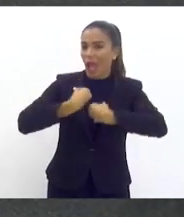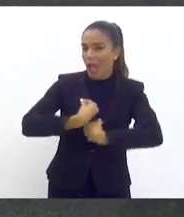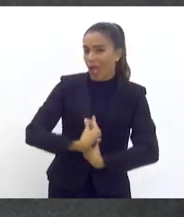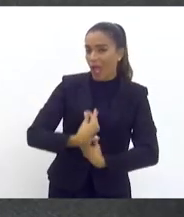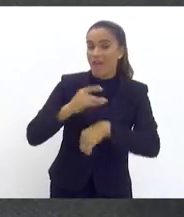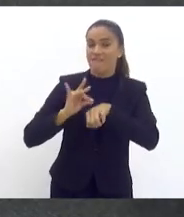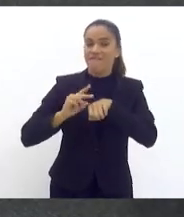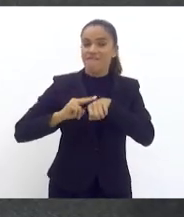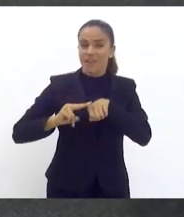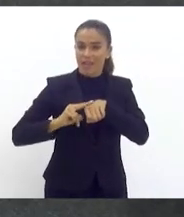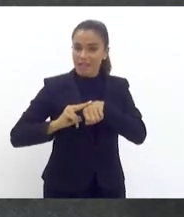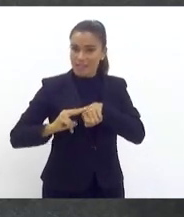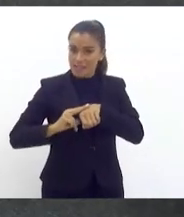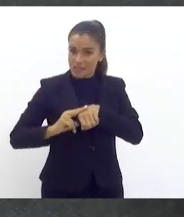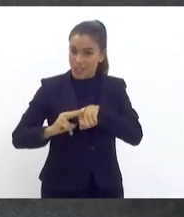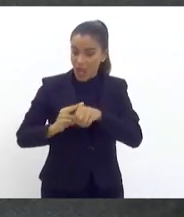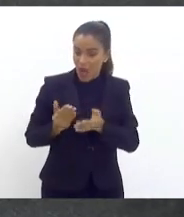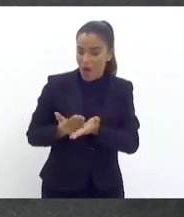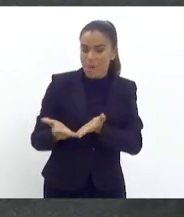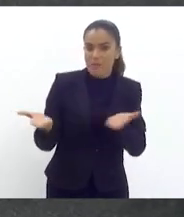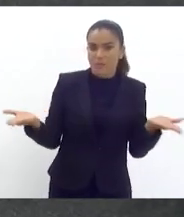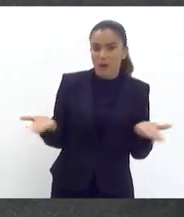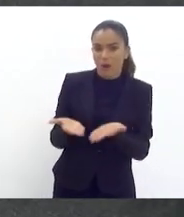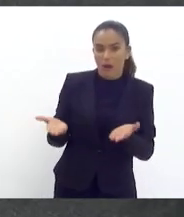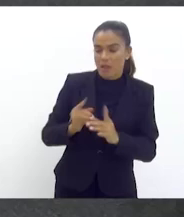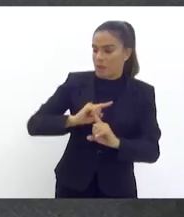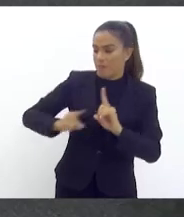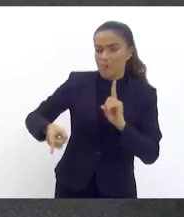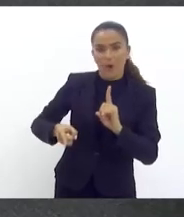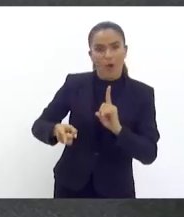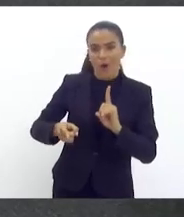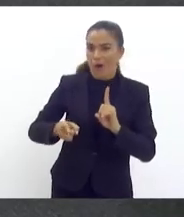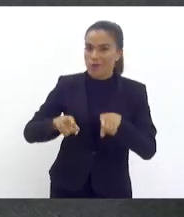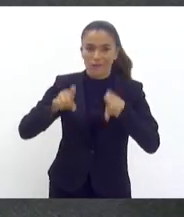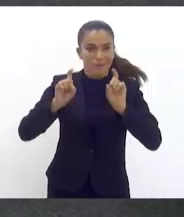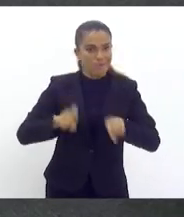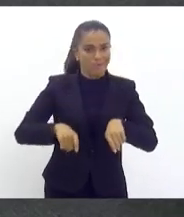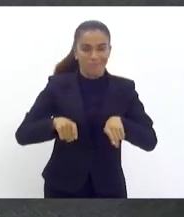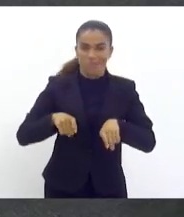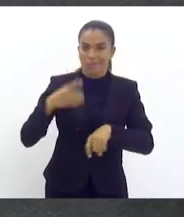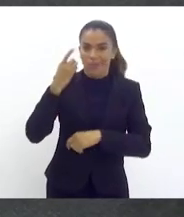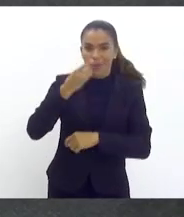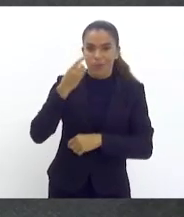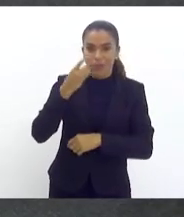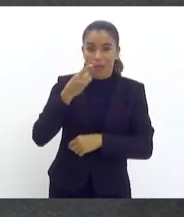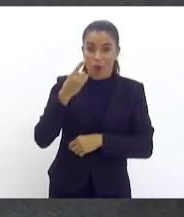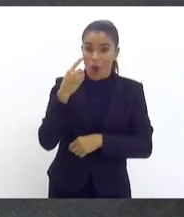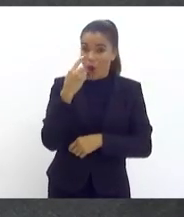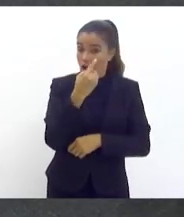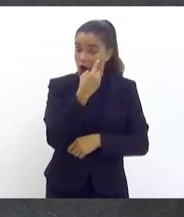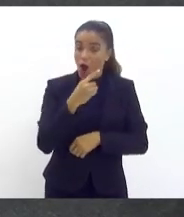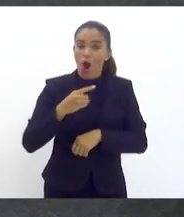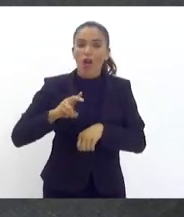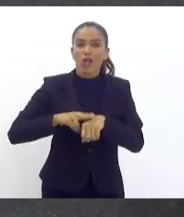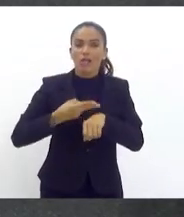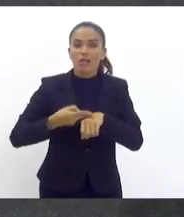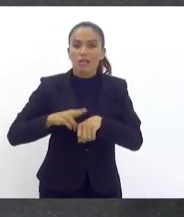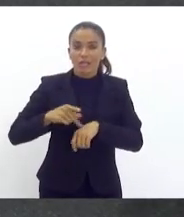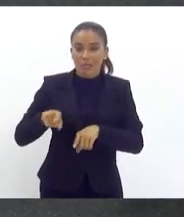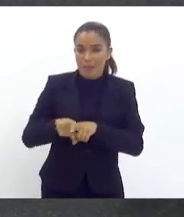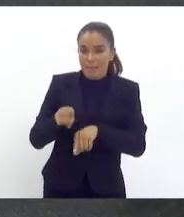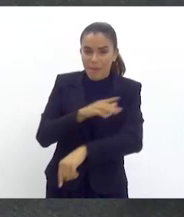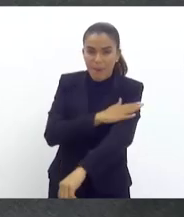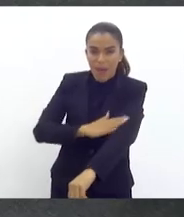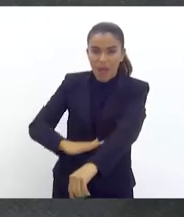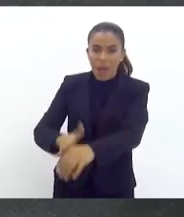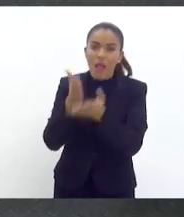blazer verde, a partir de agora não pode exercer o seu mandato. De olhos castanhos, de pele